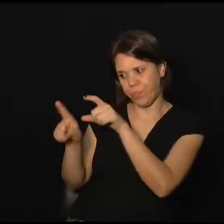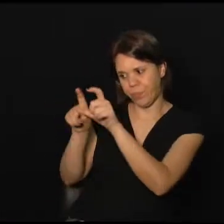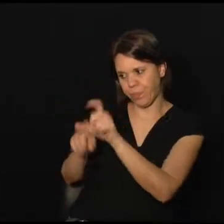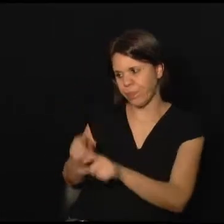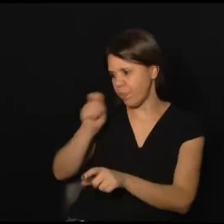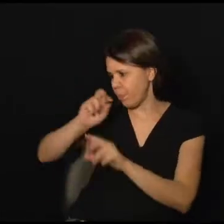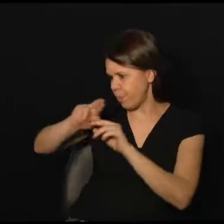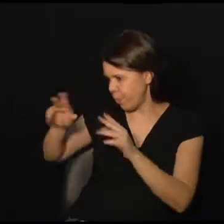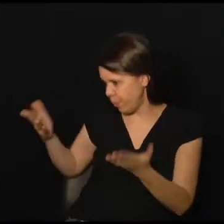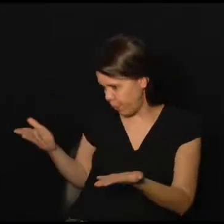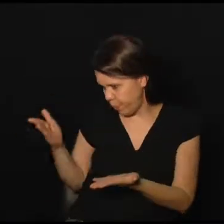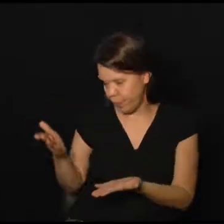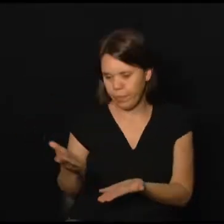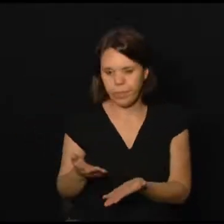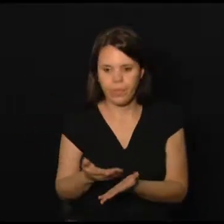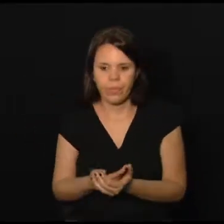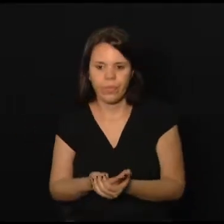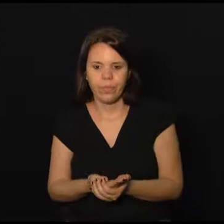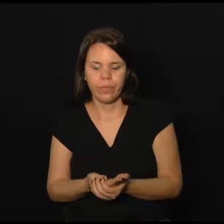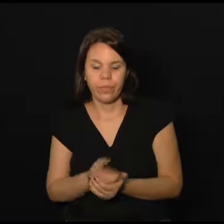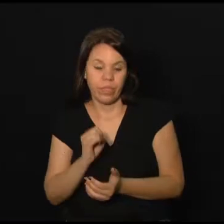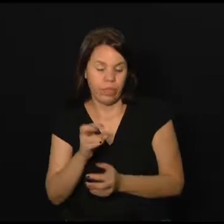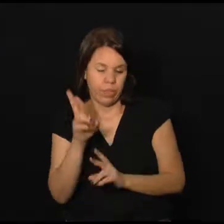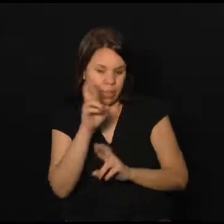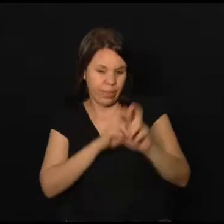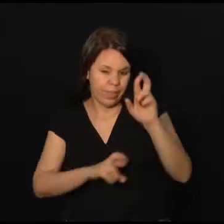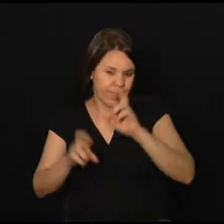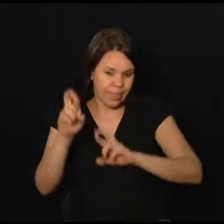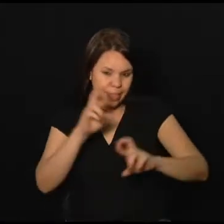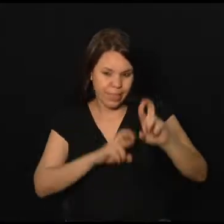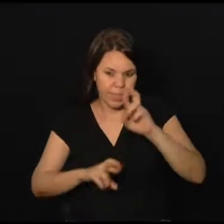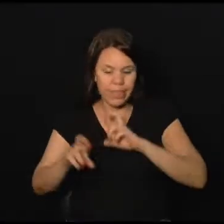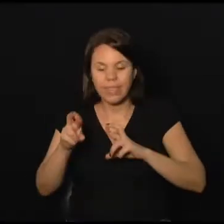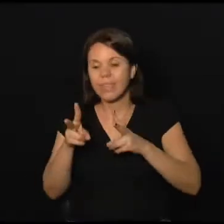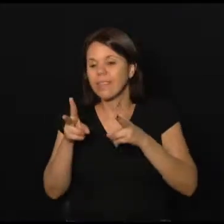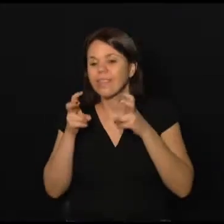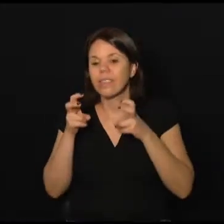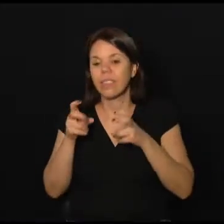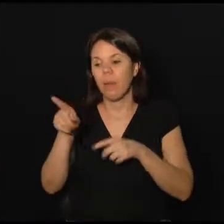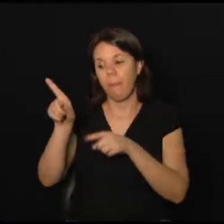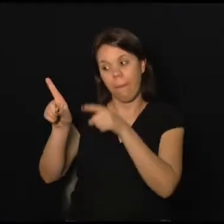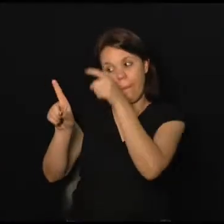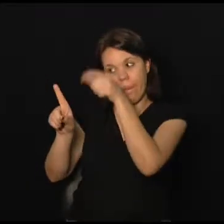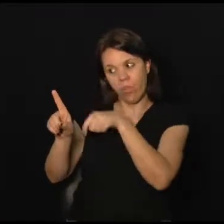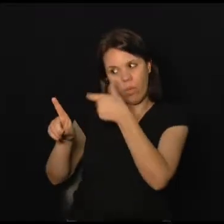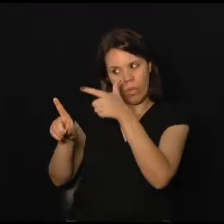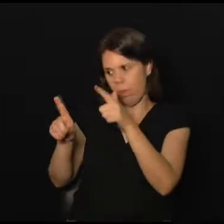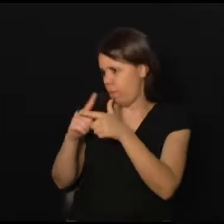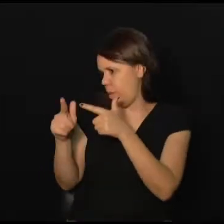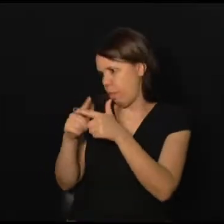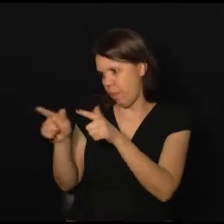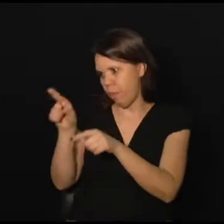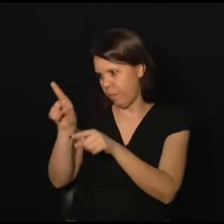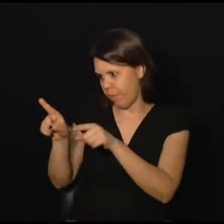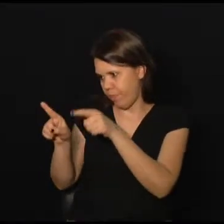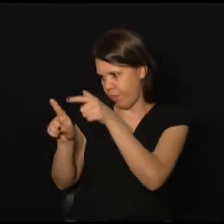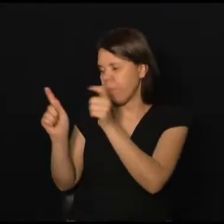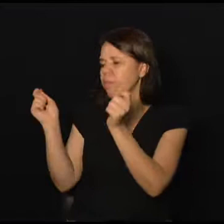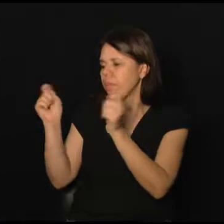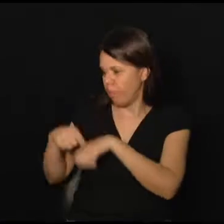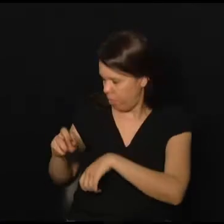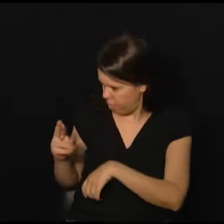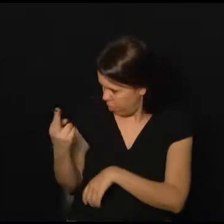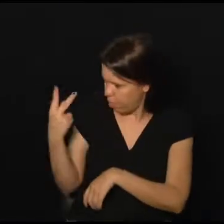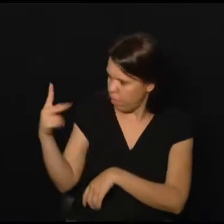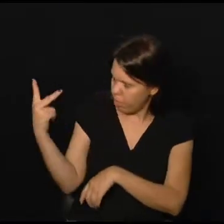droga. Se você analisar, você vai ver que o dependente não tem problema. Ele tem solução para a